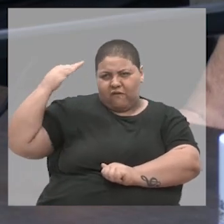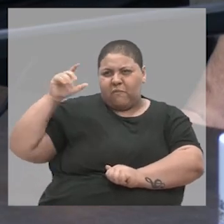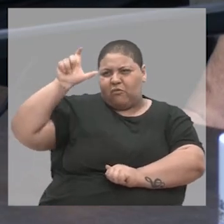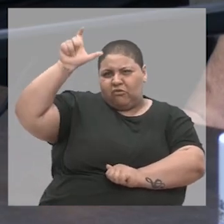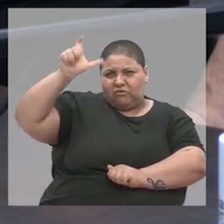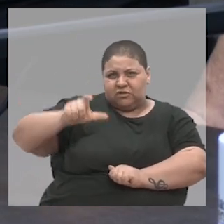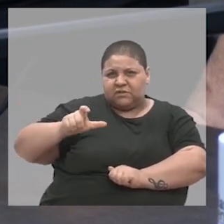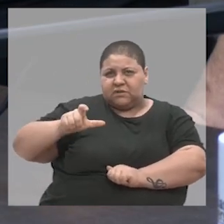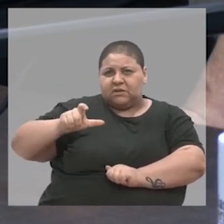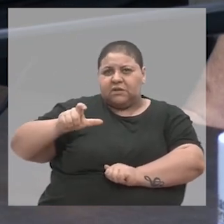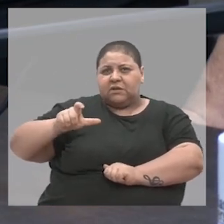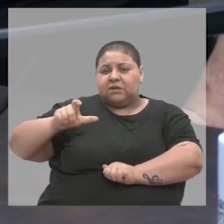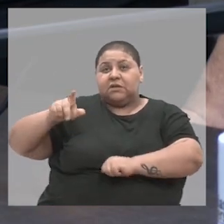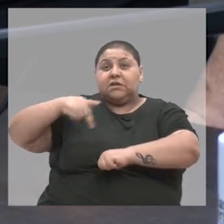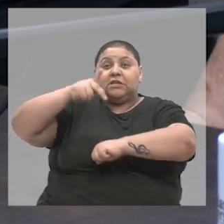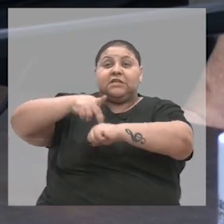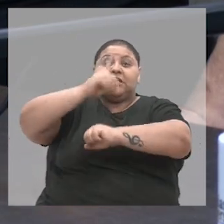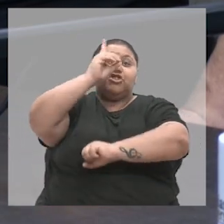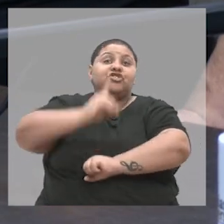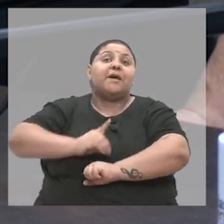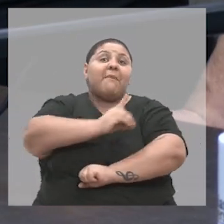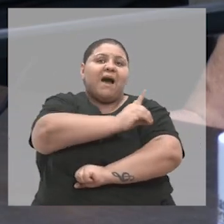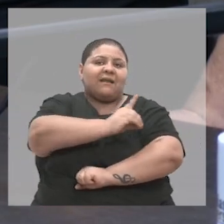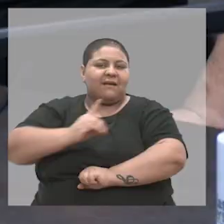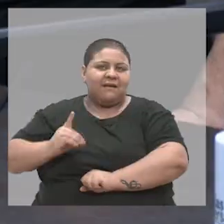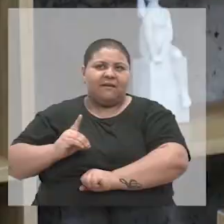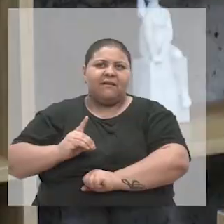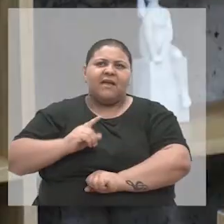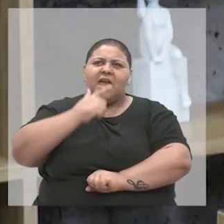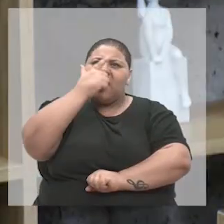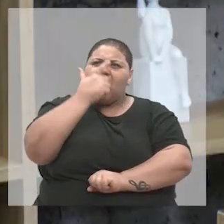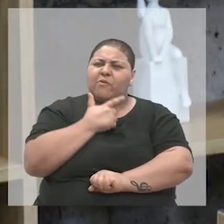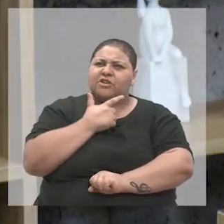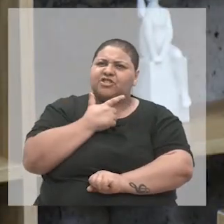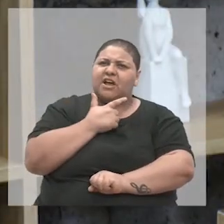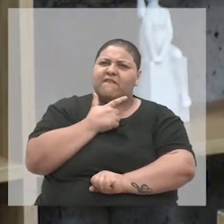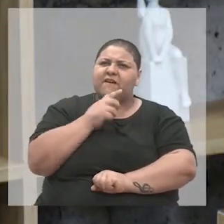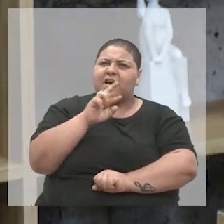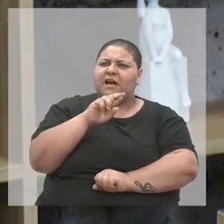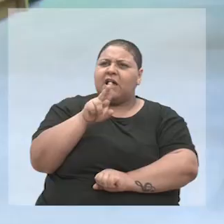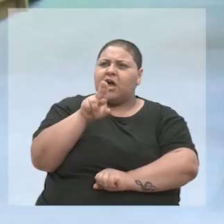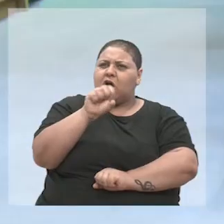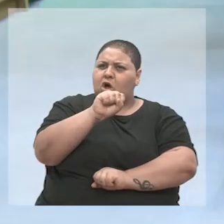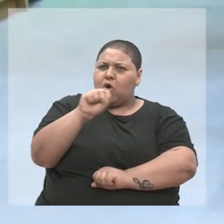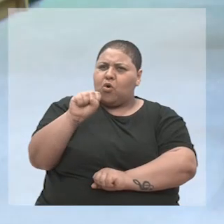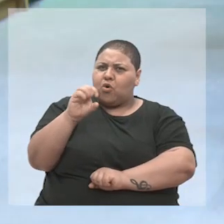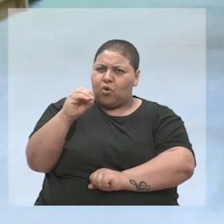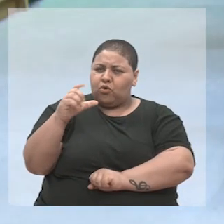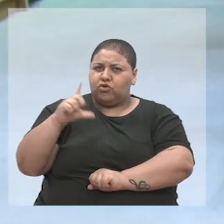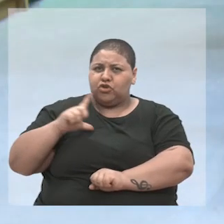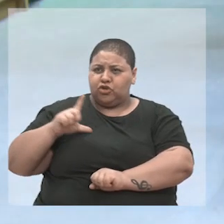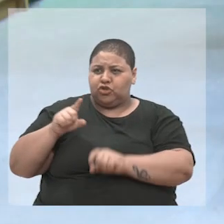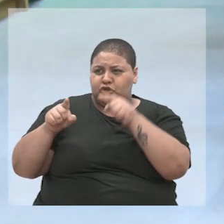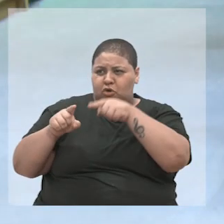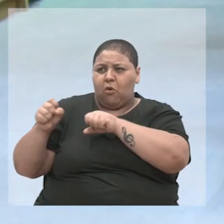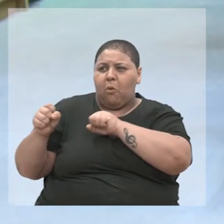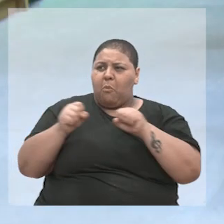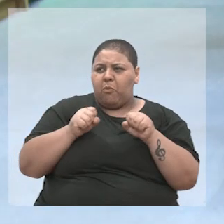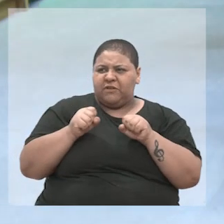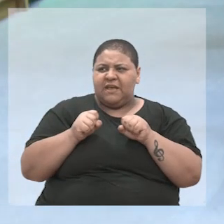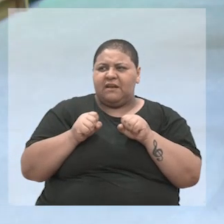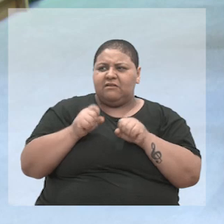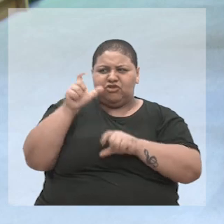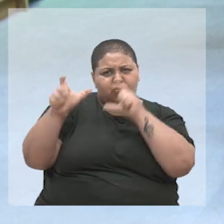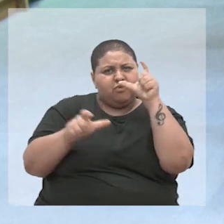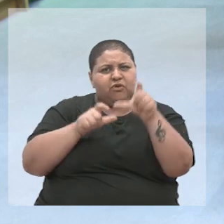já... Ele é de qual país? Ele é dinamarquês. Dinamarquês. Eu jurava que era russo, rapaz. E a Rússia tinha um grande poder ofensivo também de jogadores,